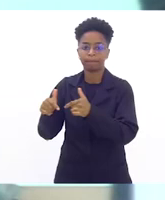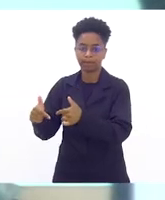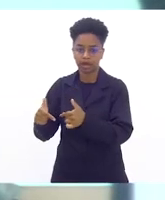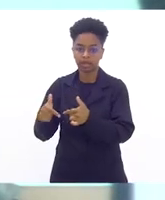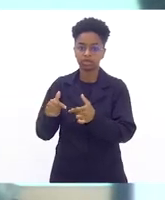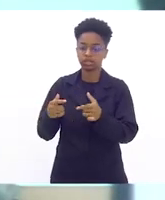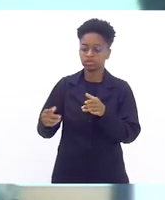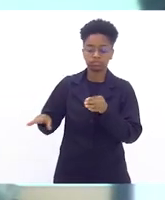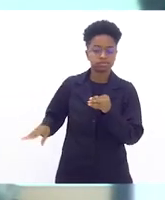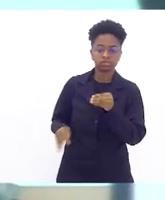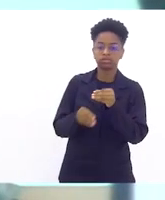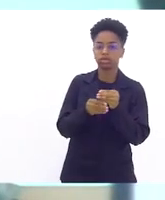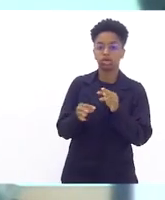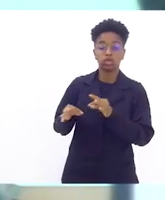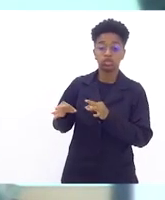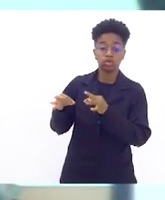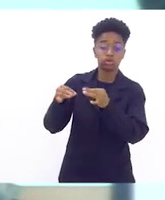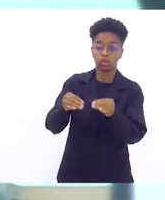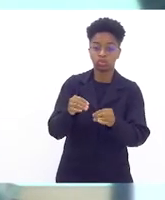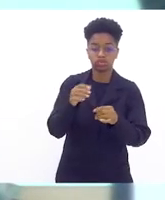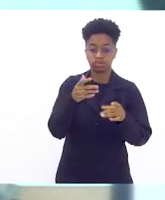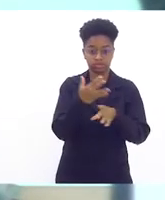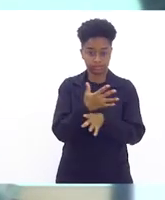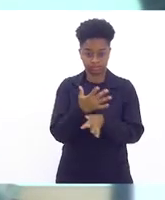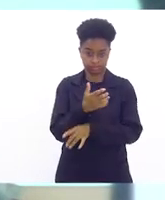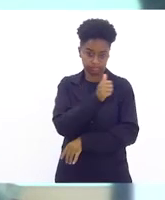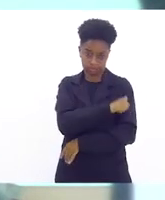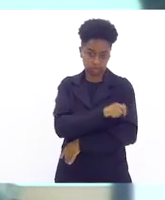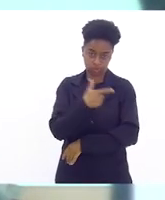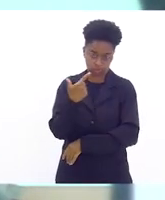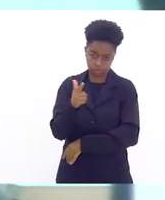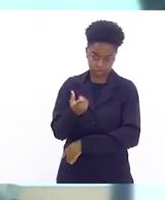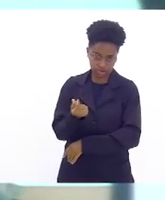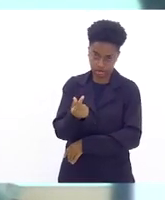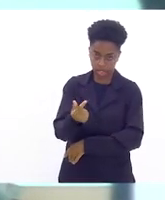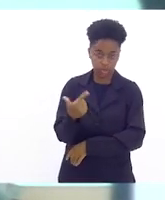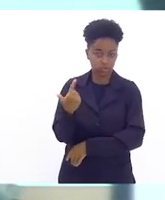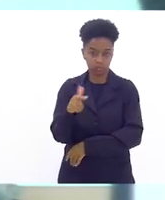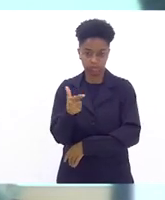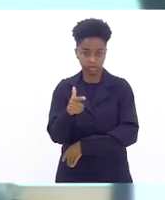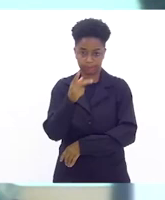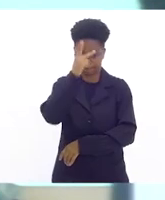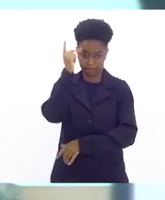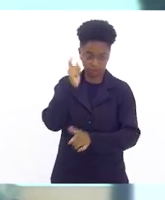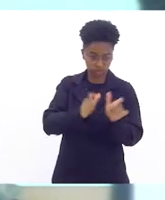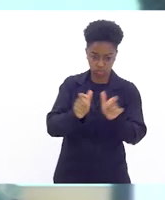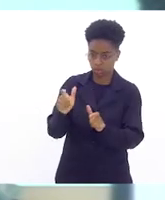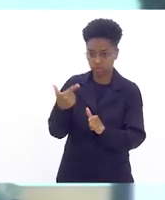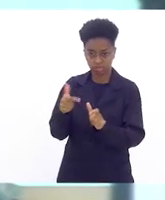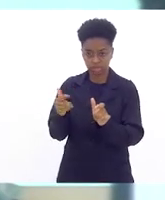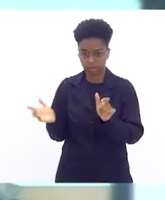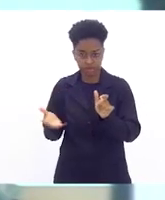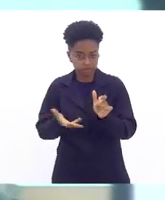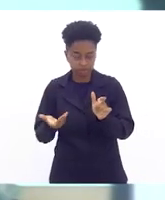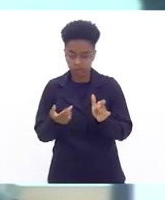estes municípios todos os estados do Rio de Janeiro a gente não teria nem nem verba nem pessoal nem velocidade nem